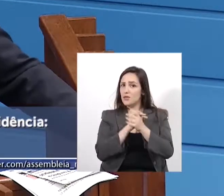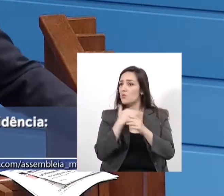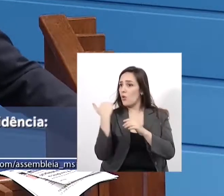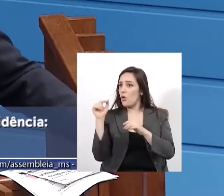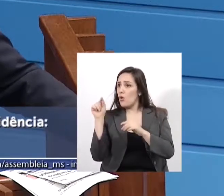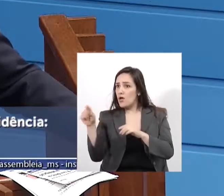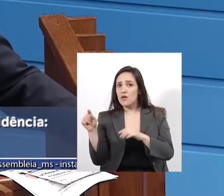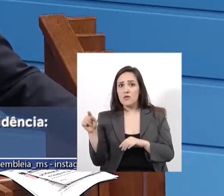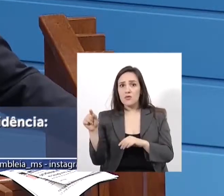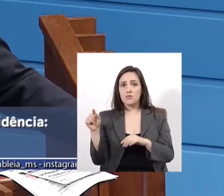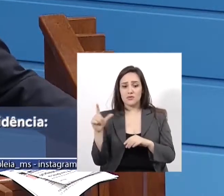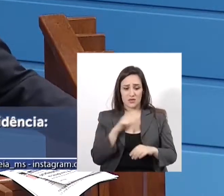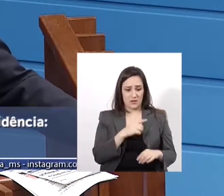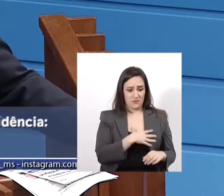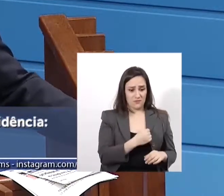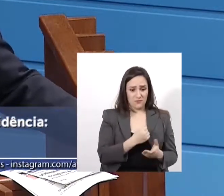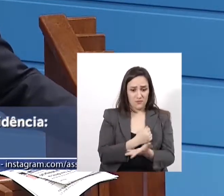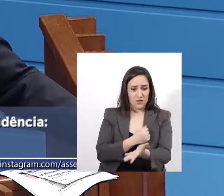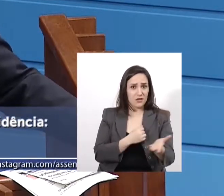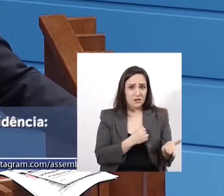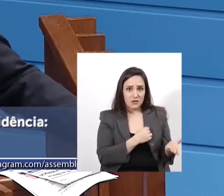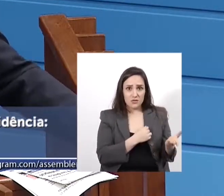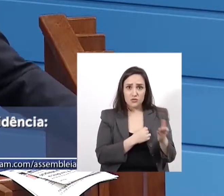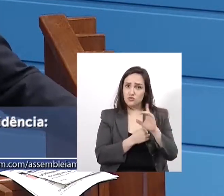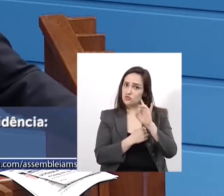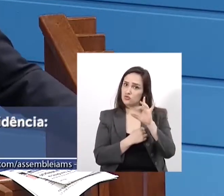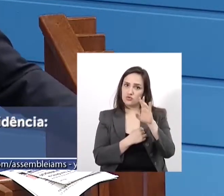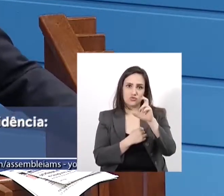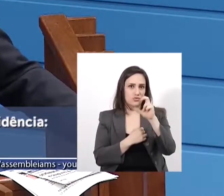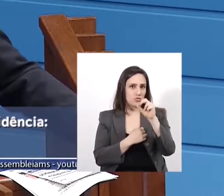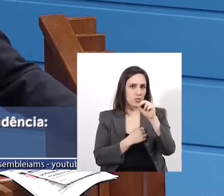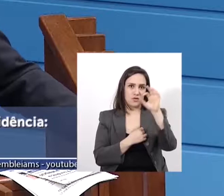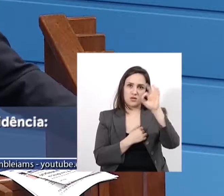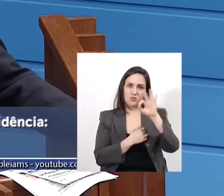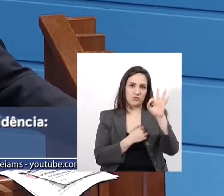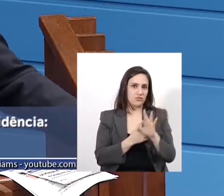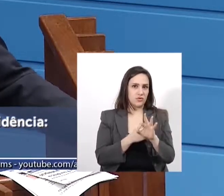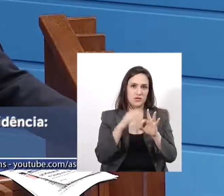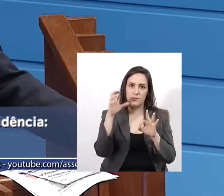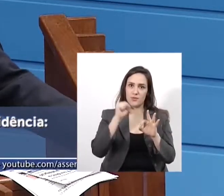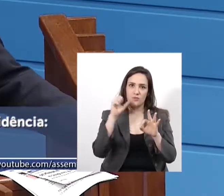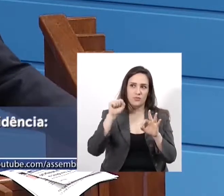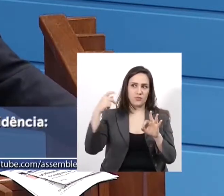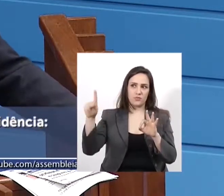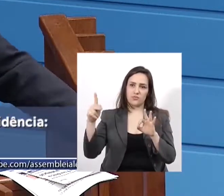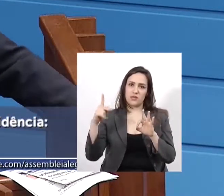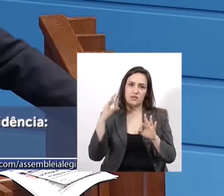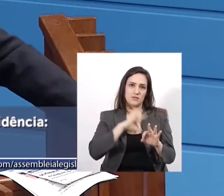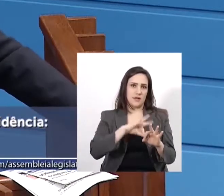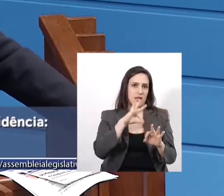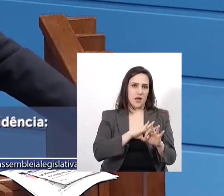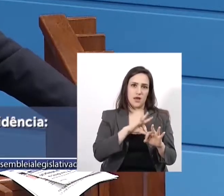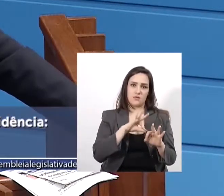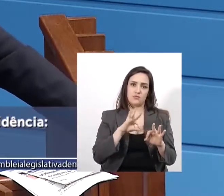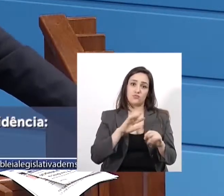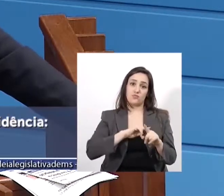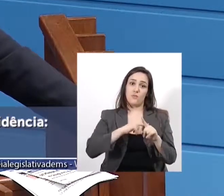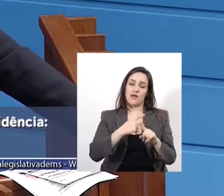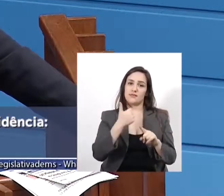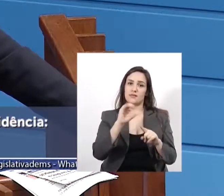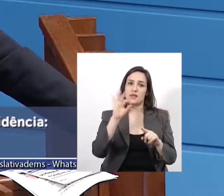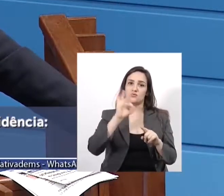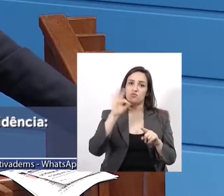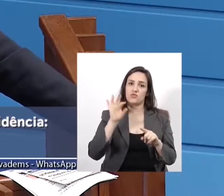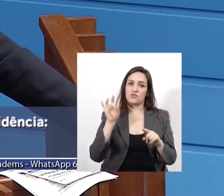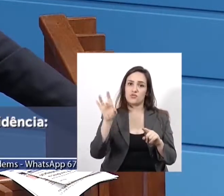mulher que perdeu seu marido, ficou com os filhos menores ainda para criar, que deveria ter ainda esse suporte, né,